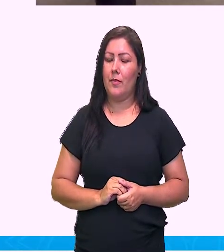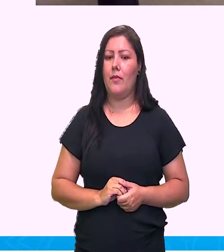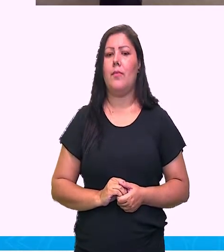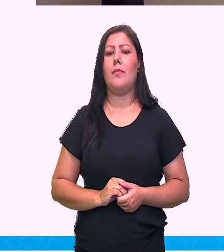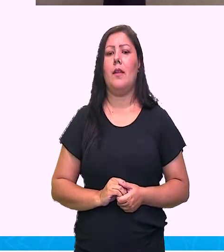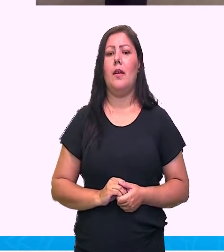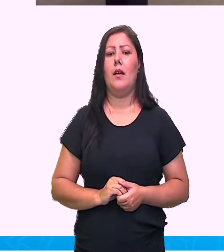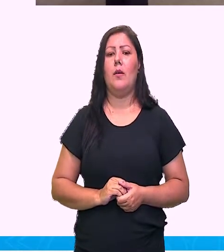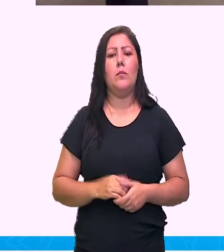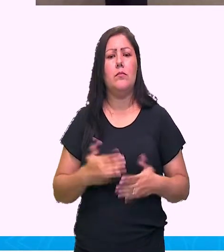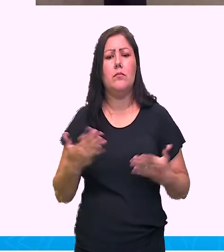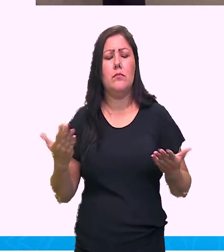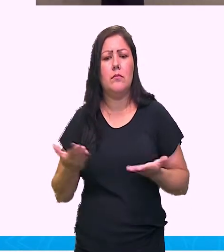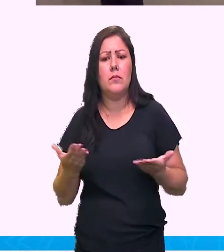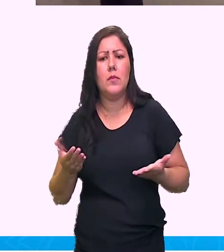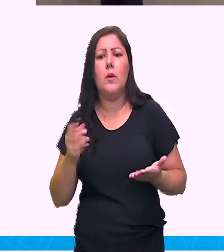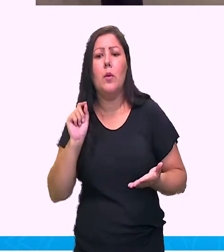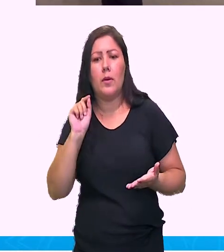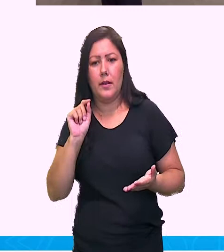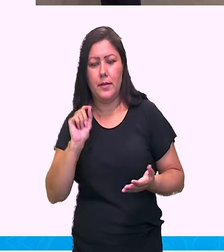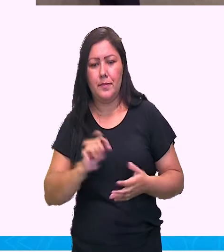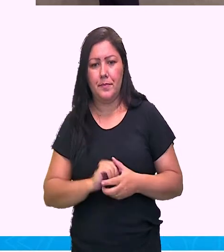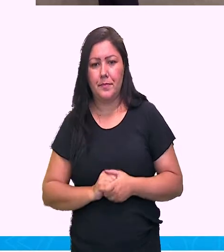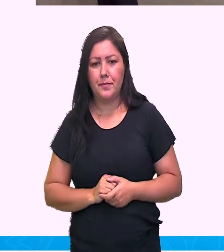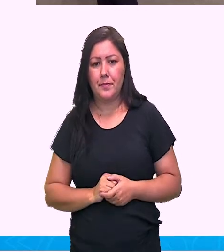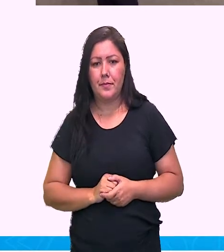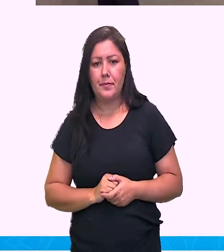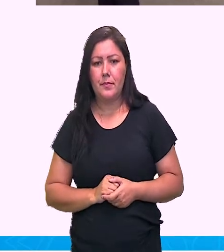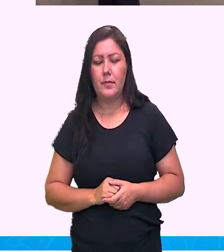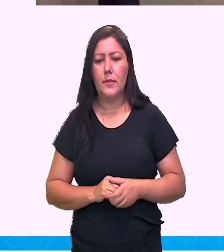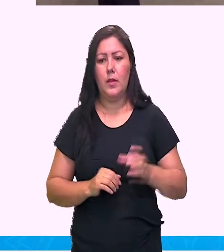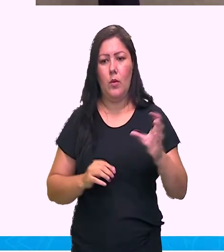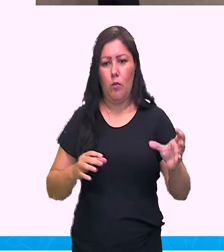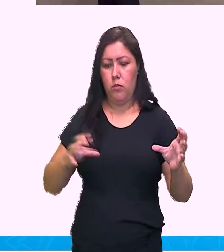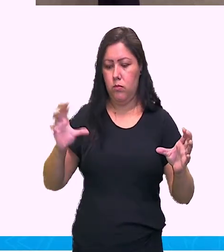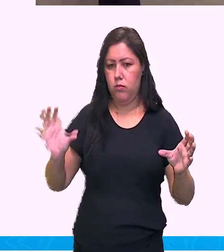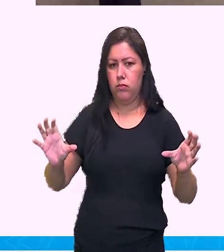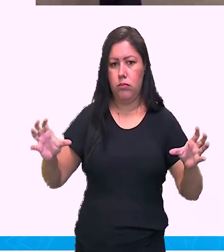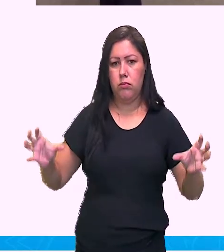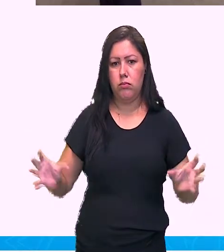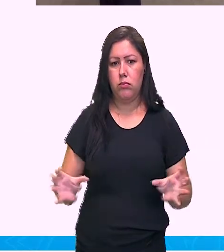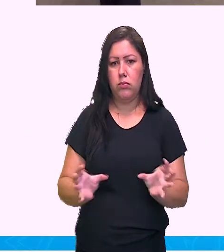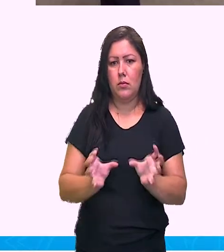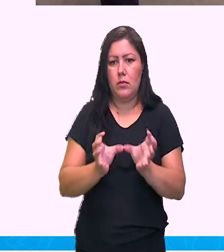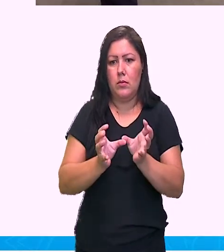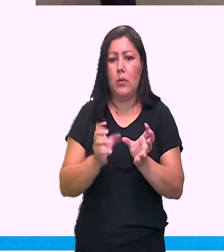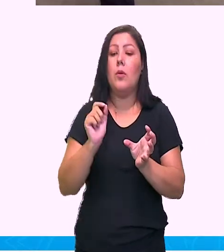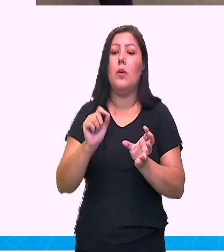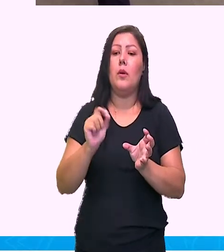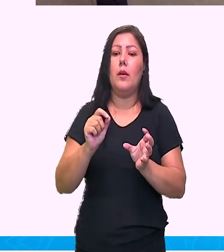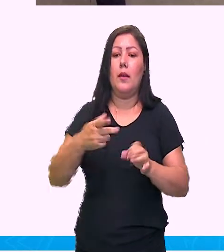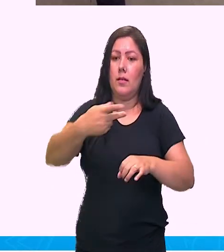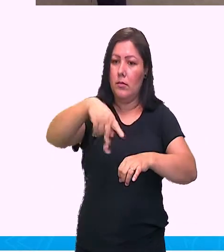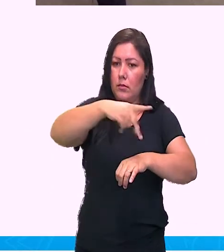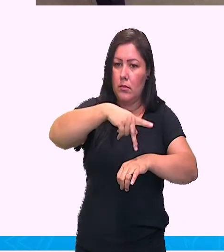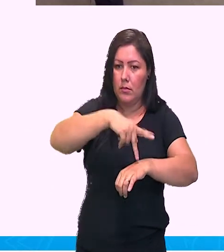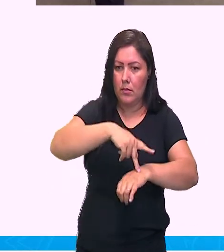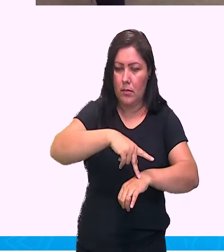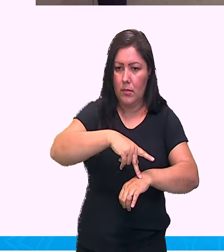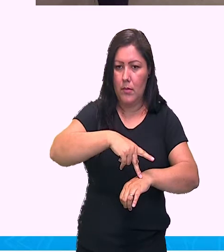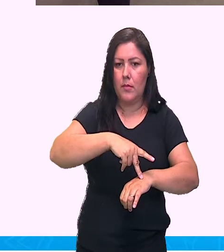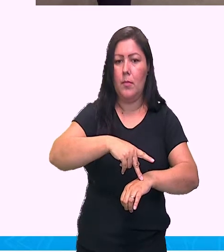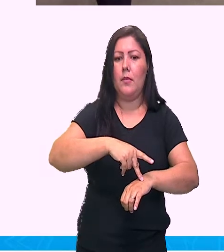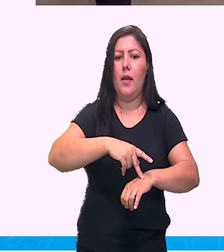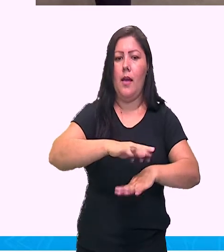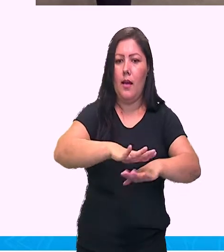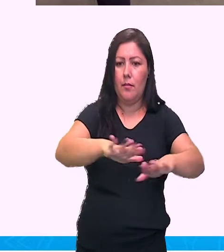Estado. Por quê? Porque o Estado é essa junção, tá? Do país, que